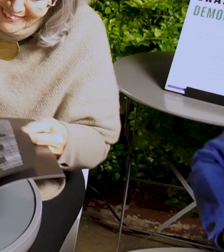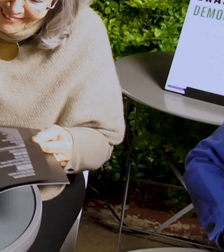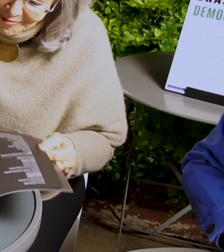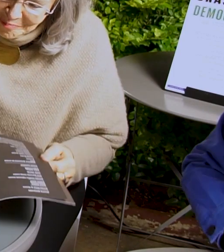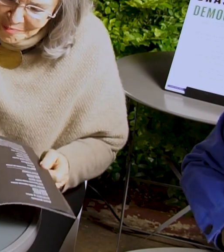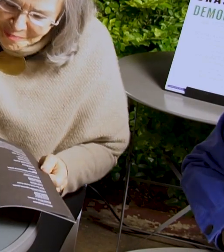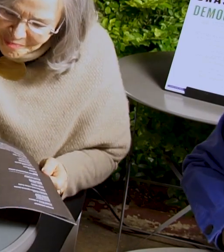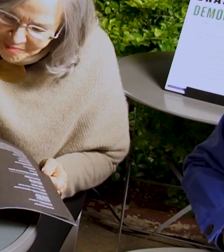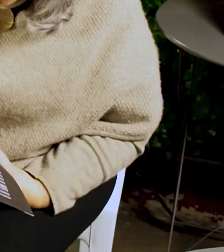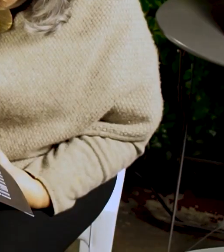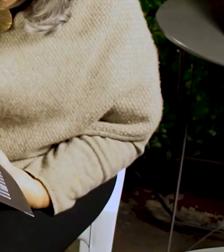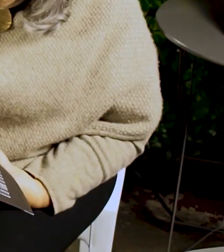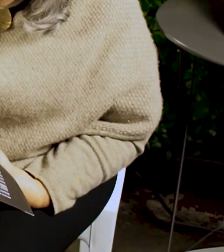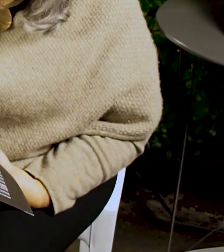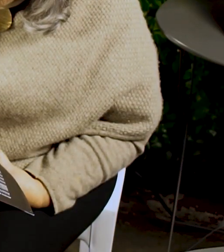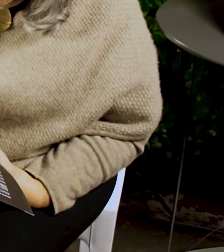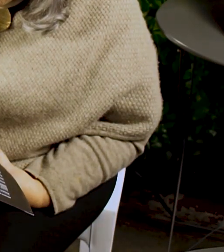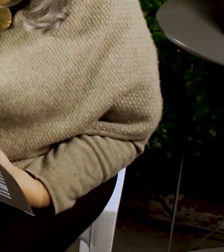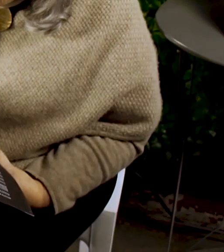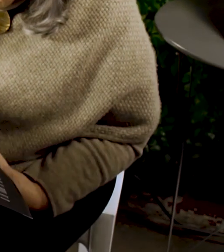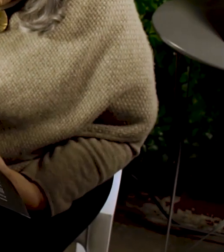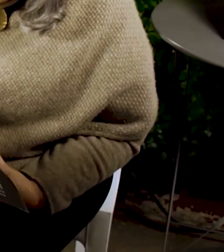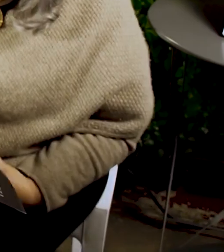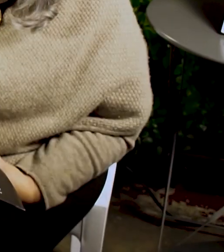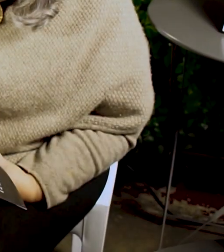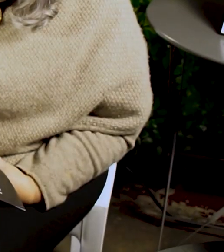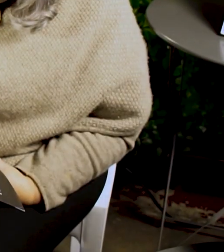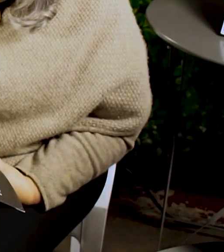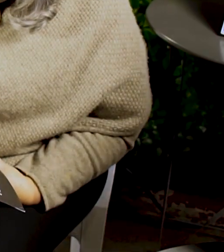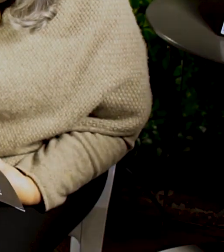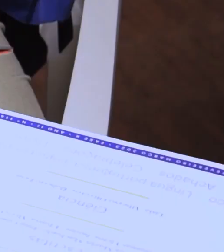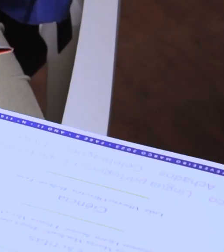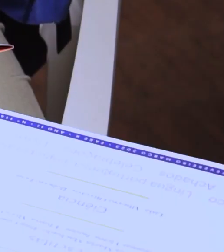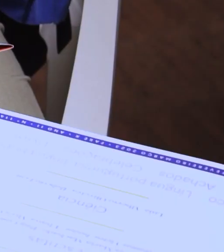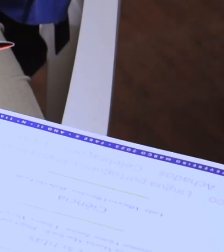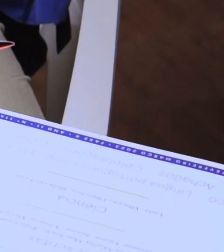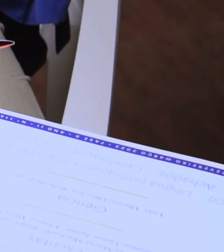para distribuir autógrafos e tirar fotos.